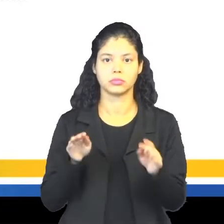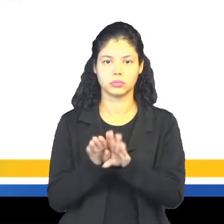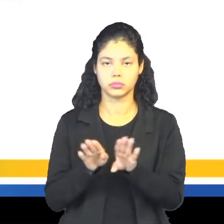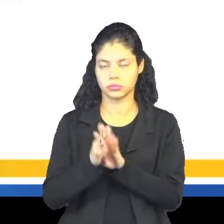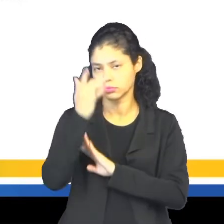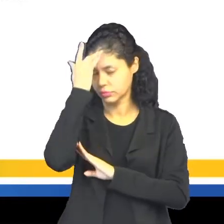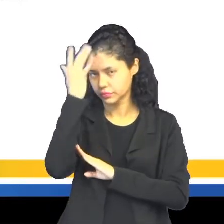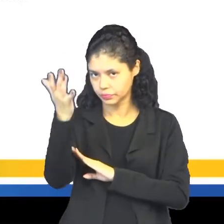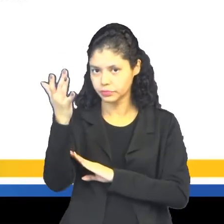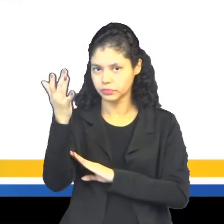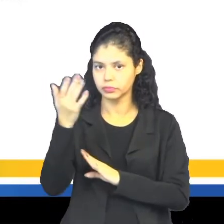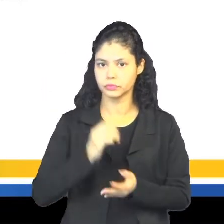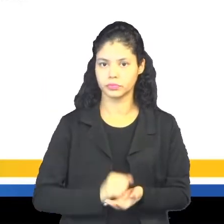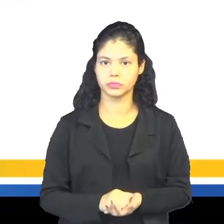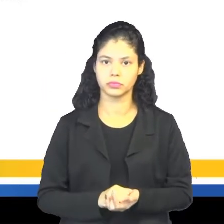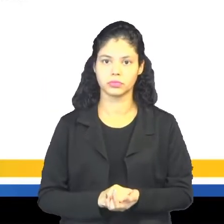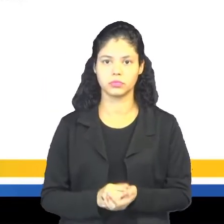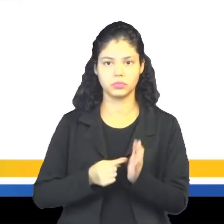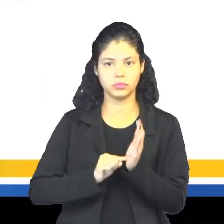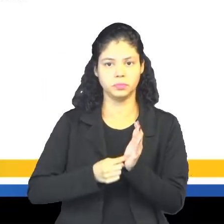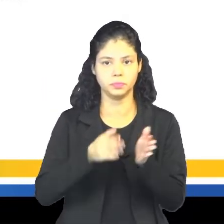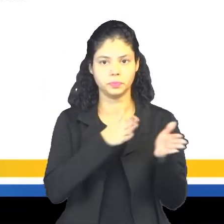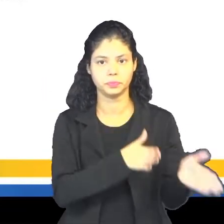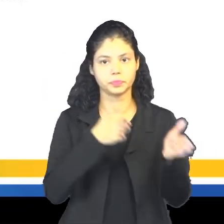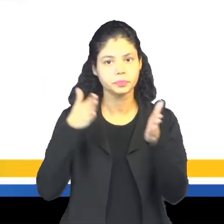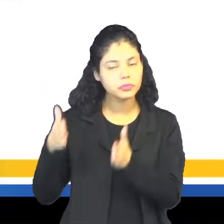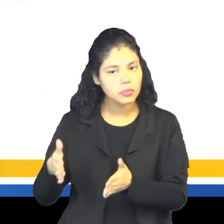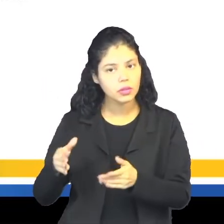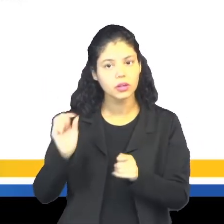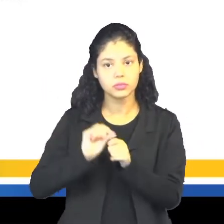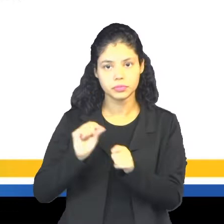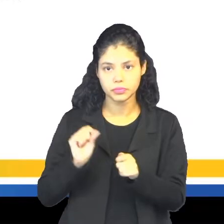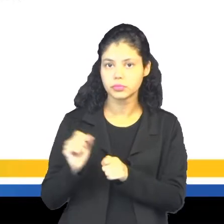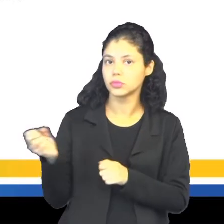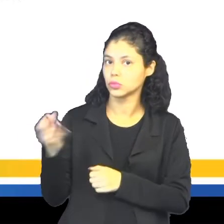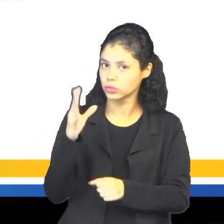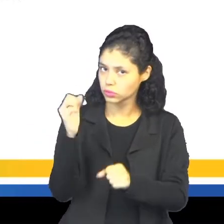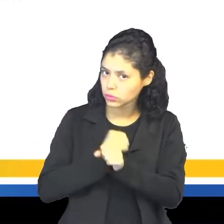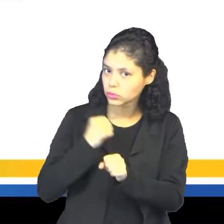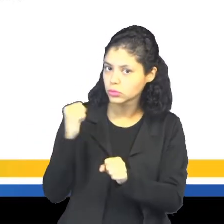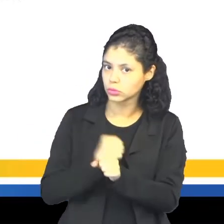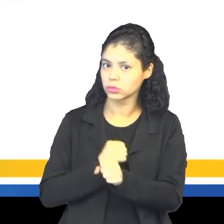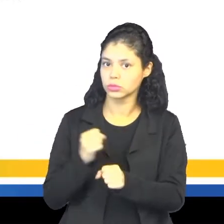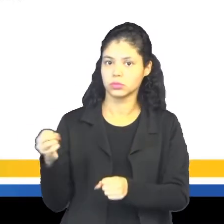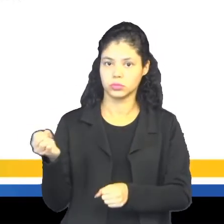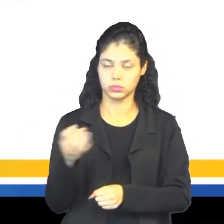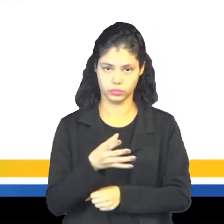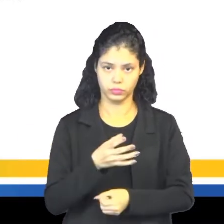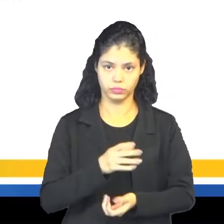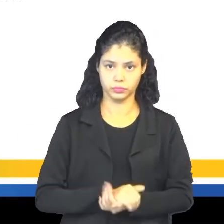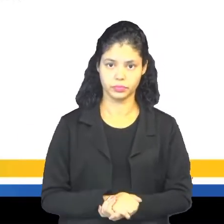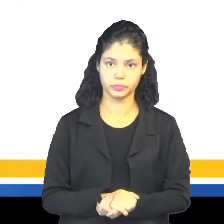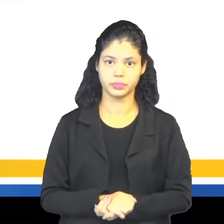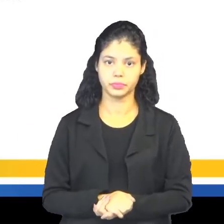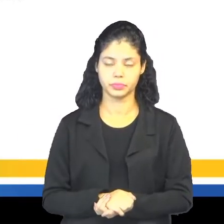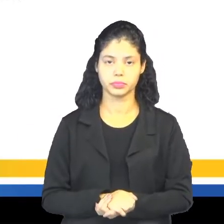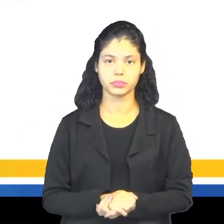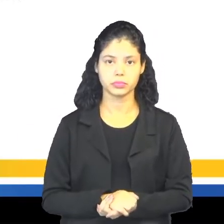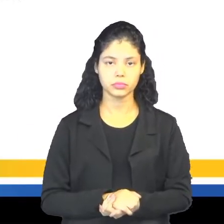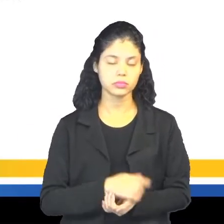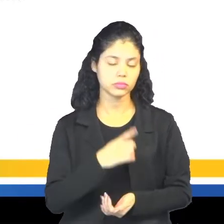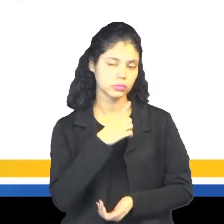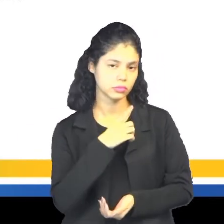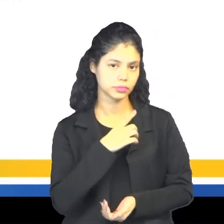facilita, né, um ponto de partida para a formação, para a construção do seu império, né. Então a gente